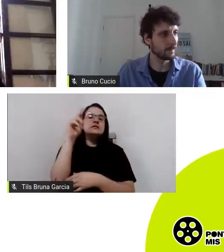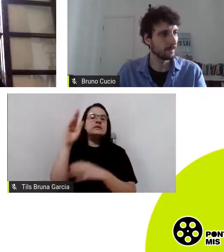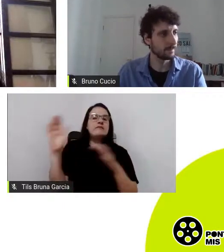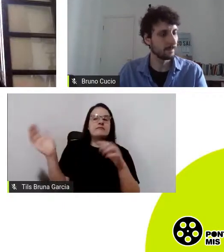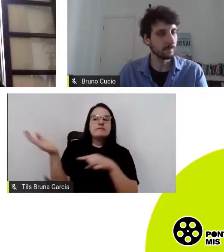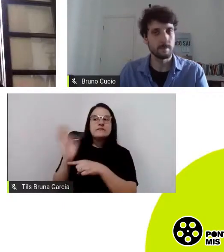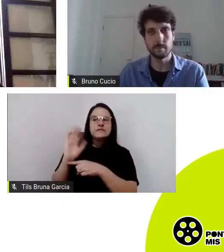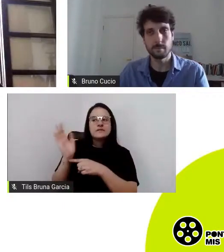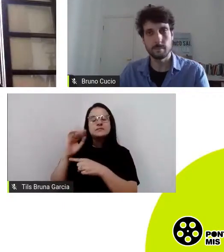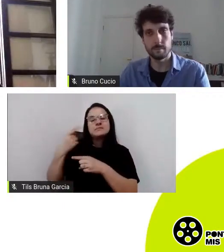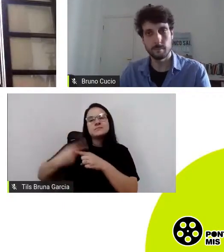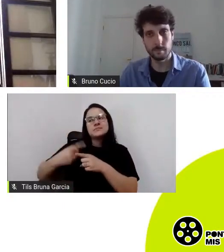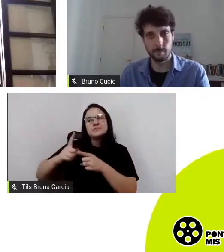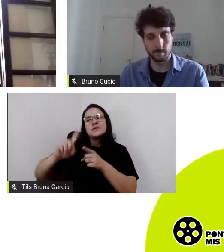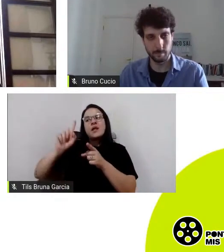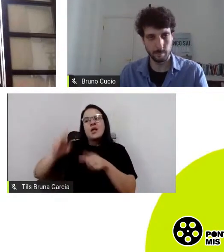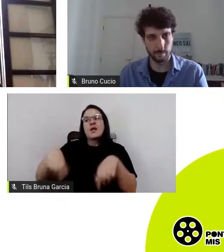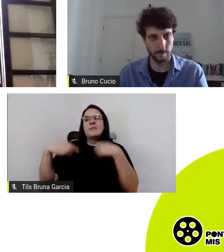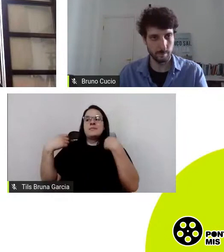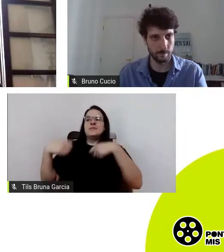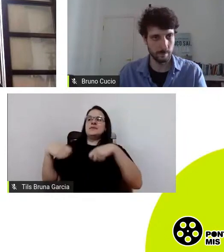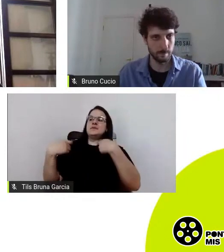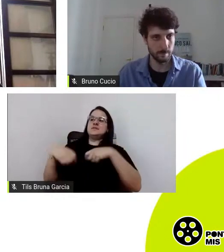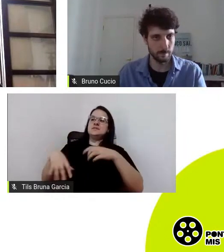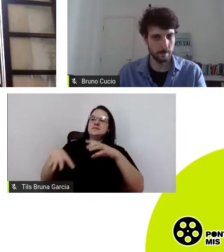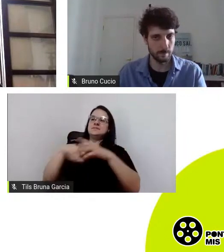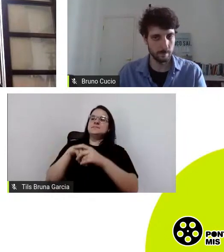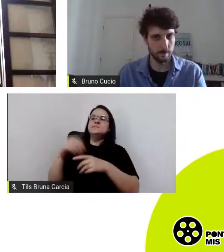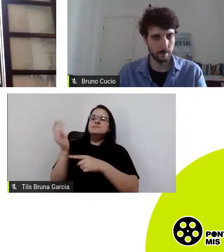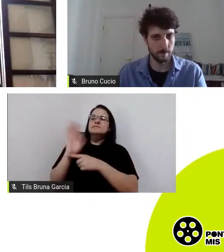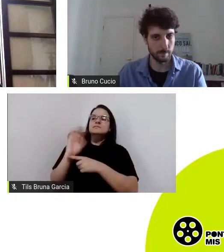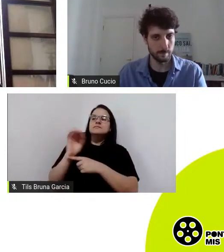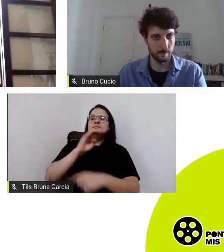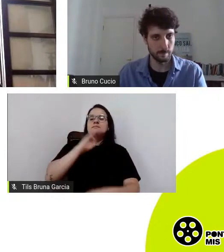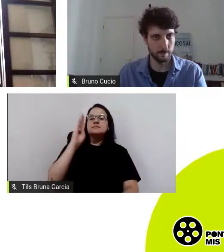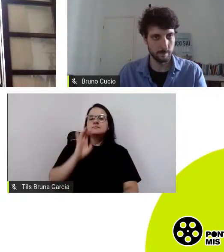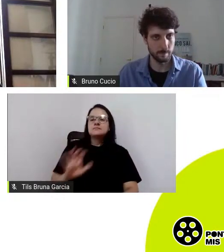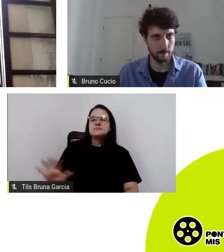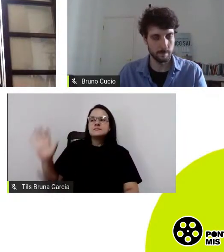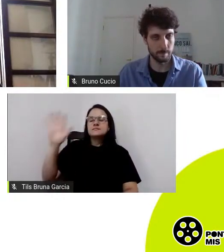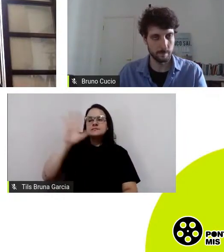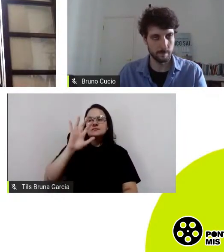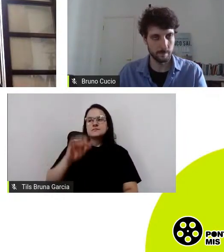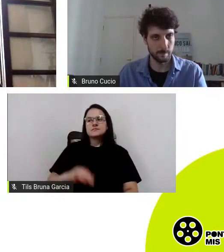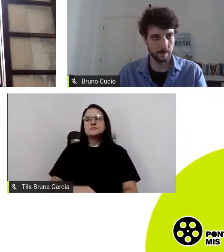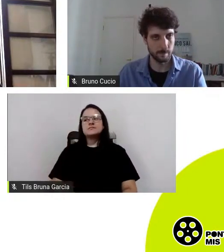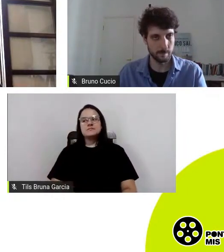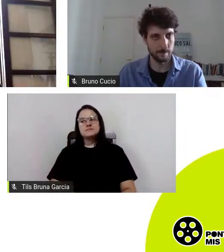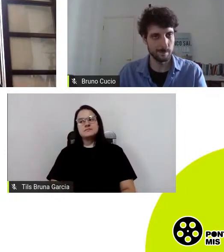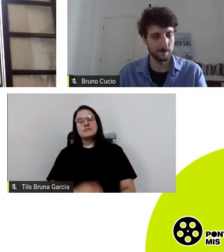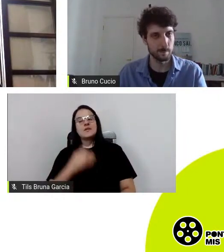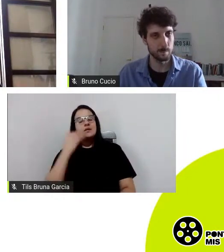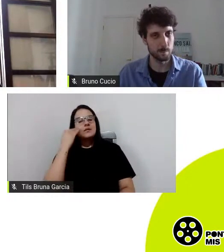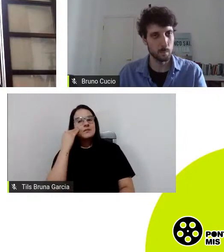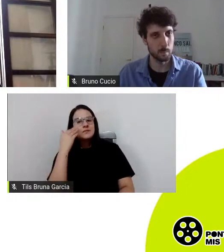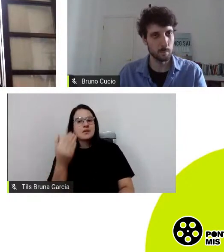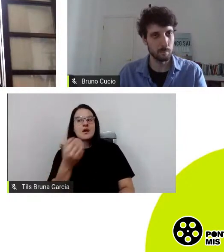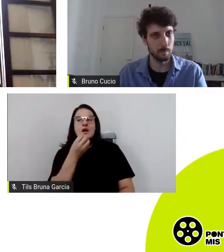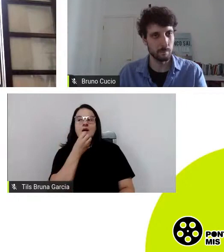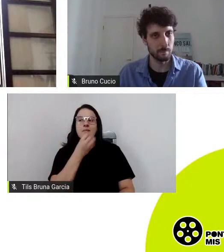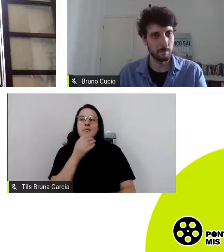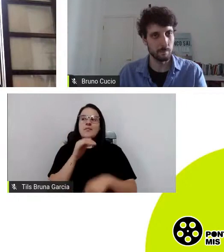filmografia muito necessária aqui para o nosso cinema nacional. Uhum. Pô, muito obrigado, foi ótima conversa.